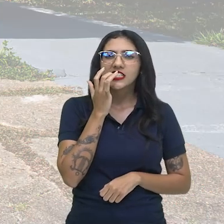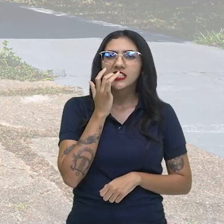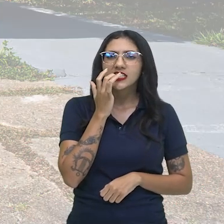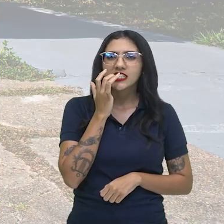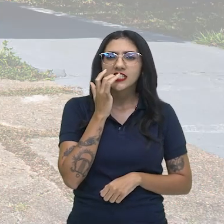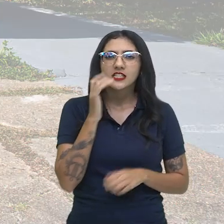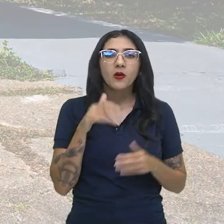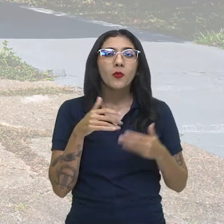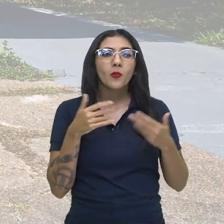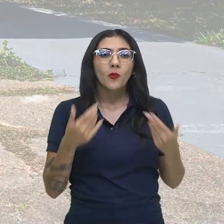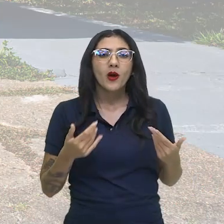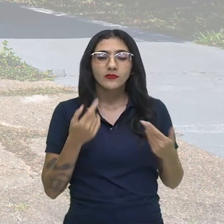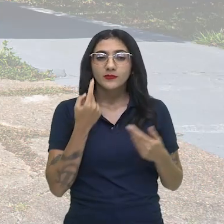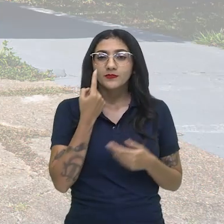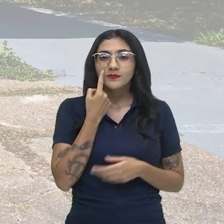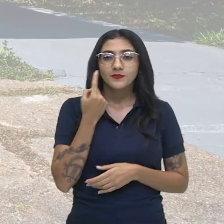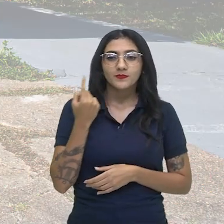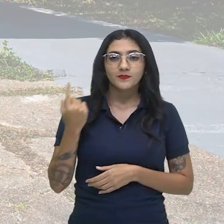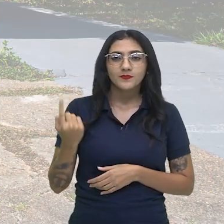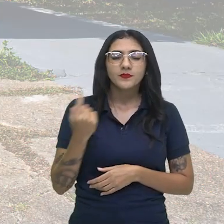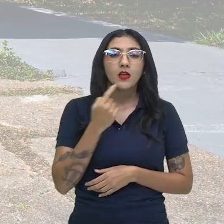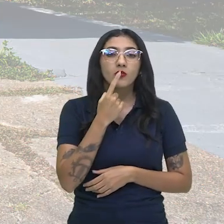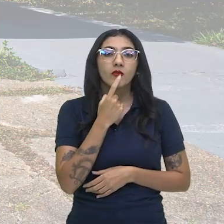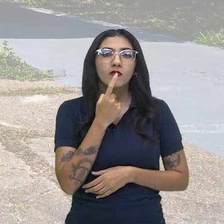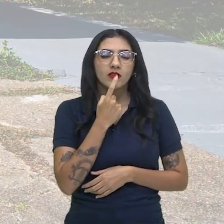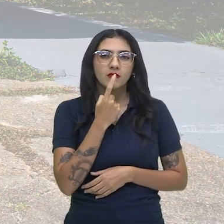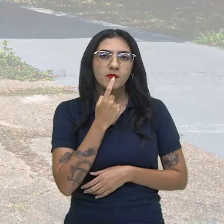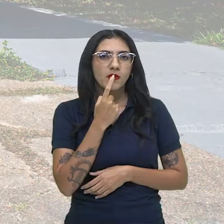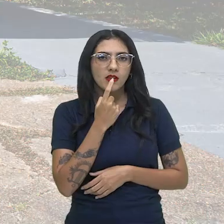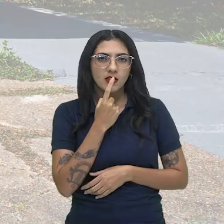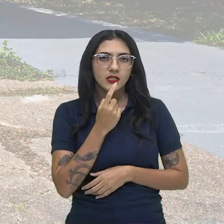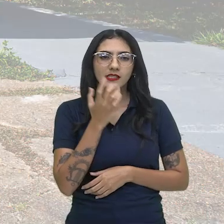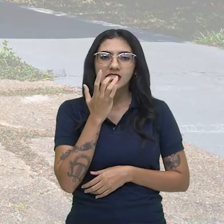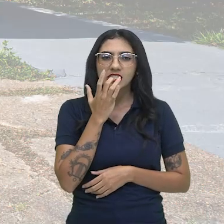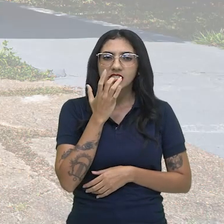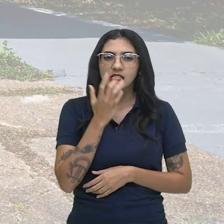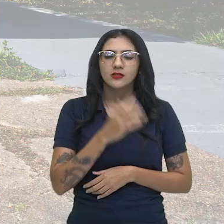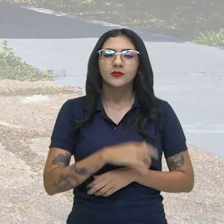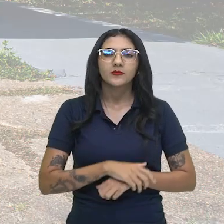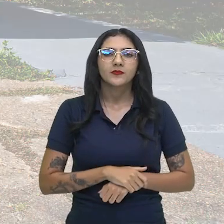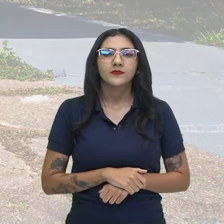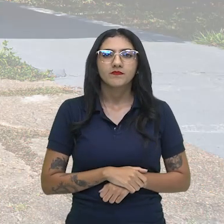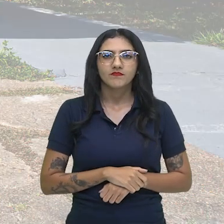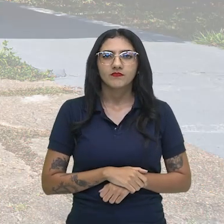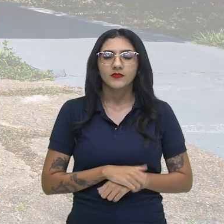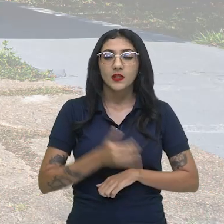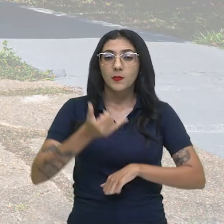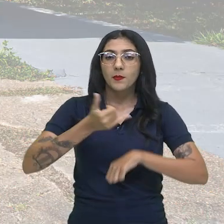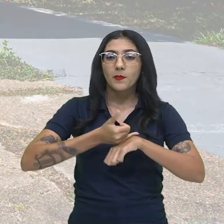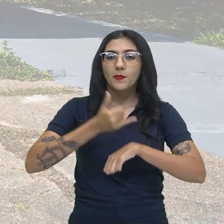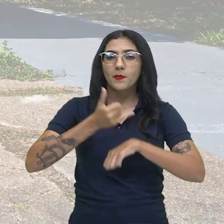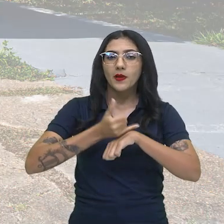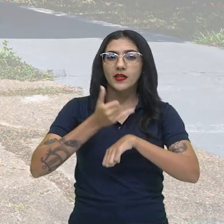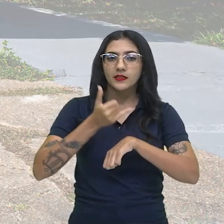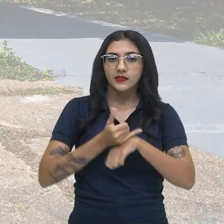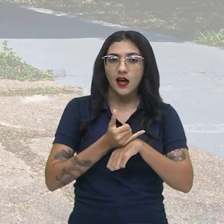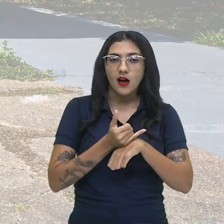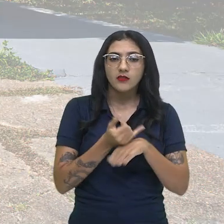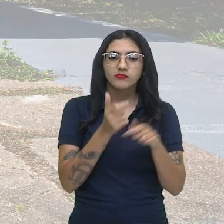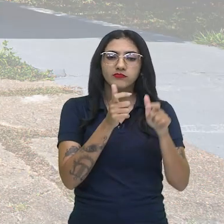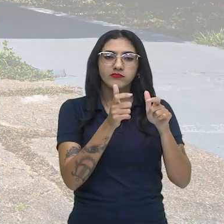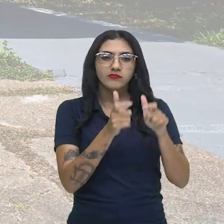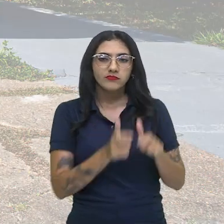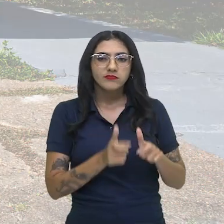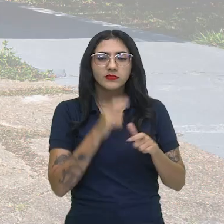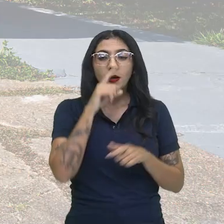qual coletor? O plástico a gente coloca no coletor vermelho. Para os metais, nós teremos o coletor